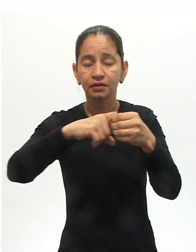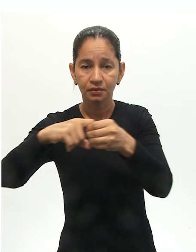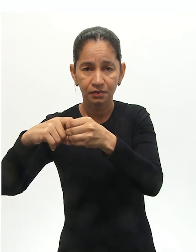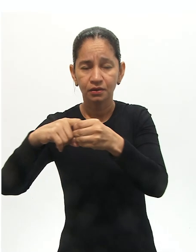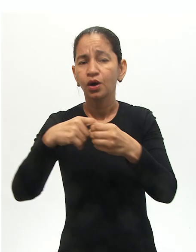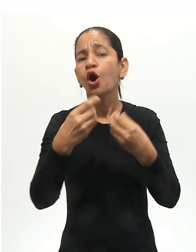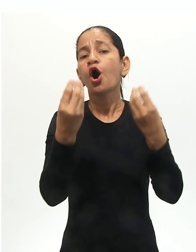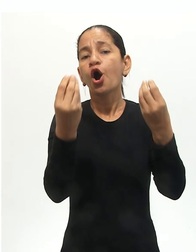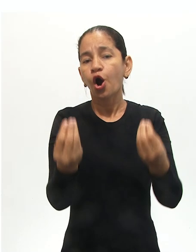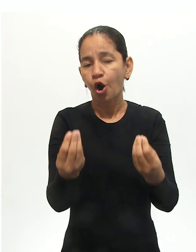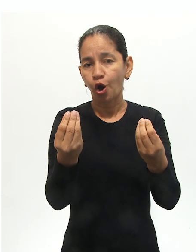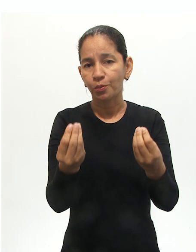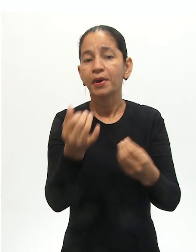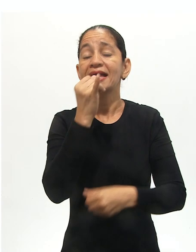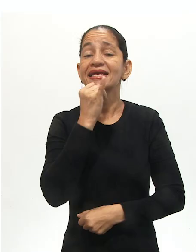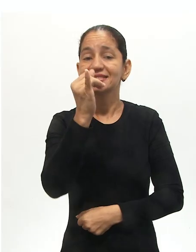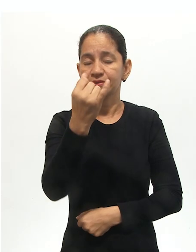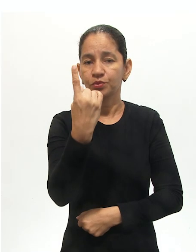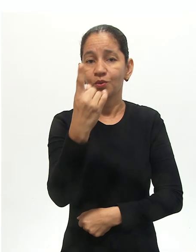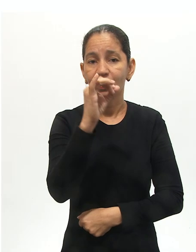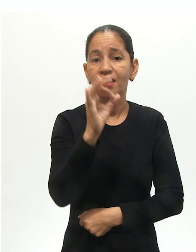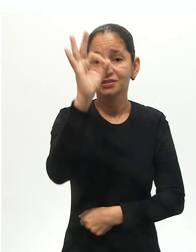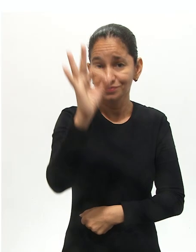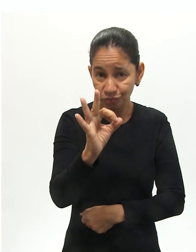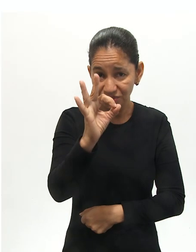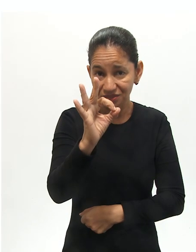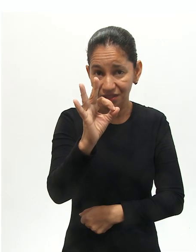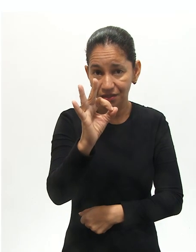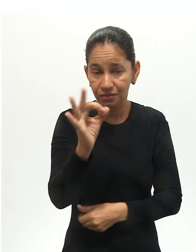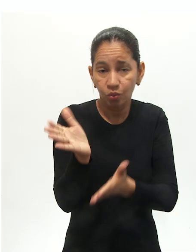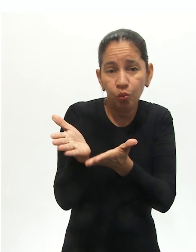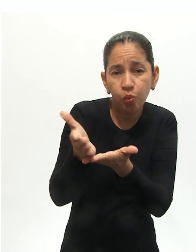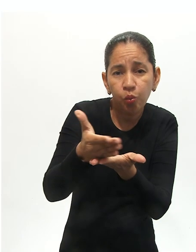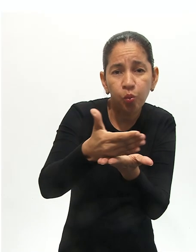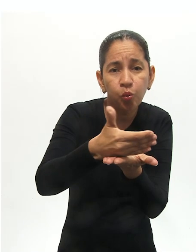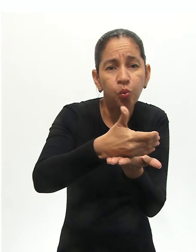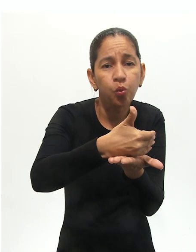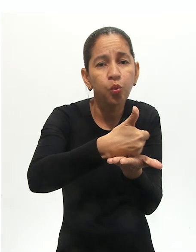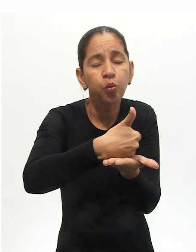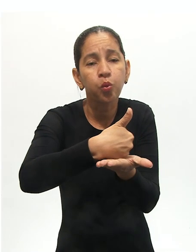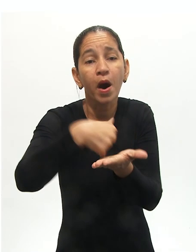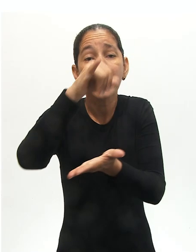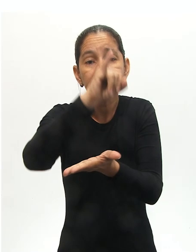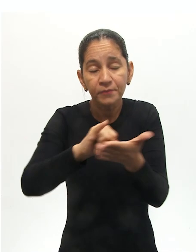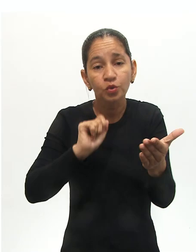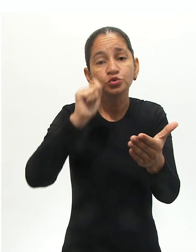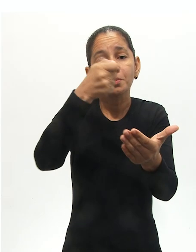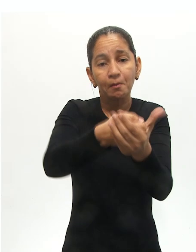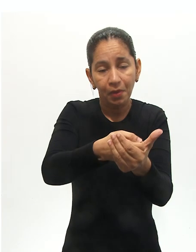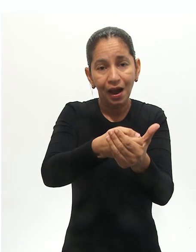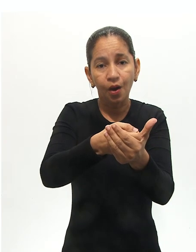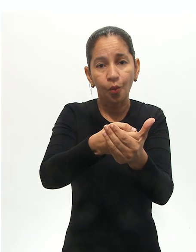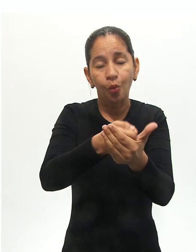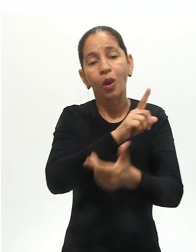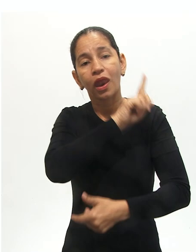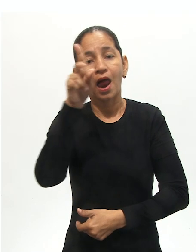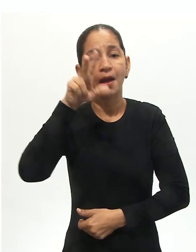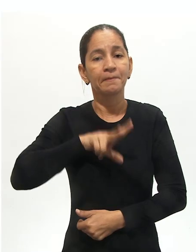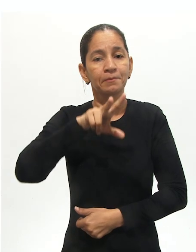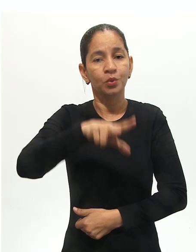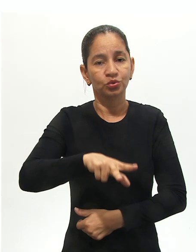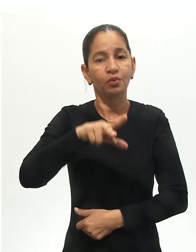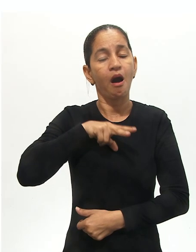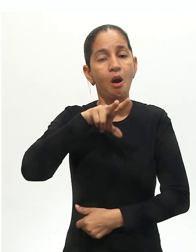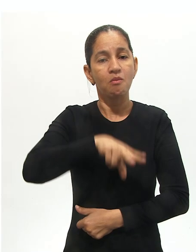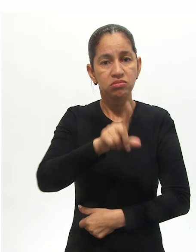redízima, ou seja, 10% das receitas da coroa, dos impostos pagos à coroa portuguesa,